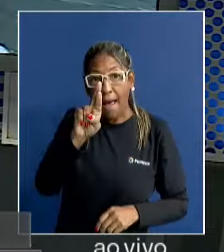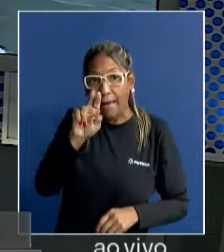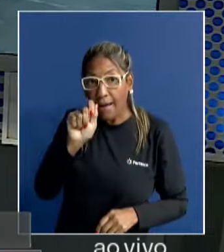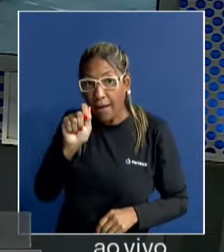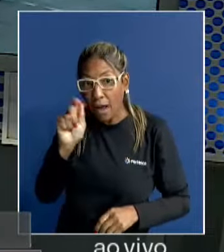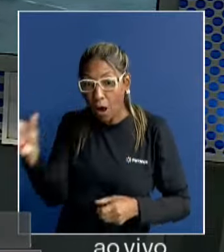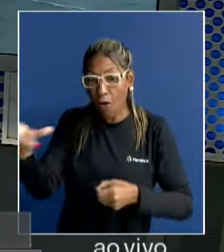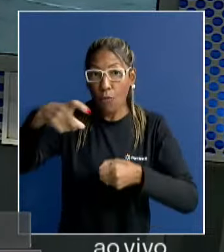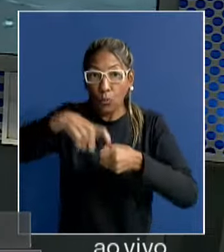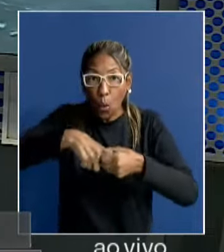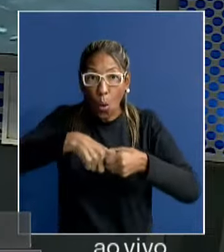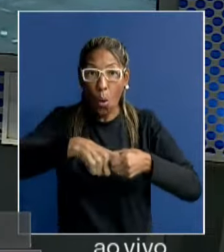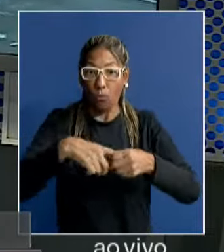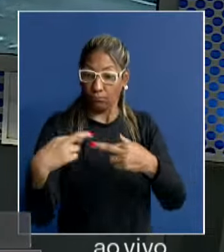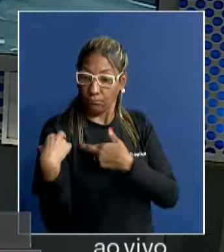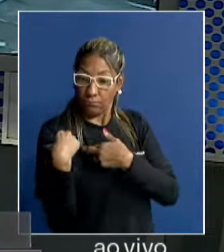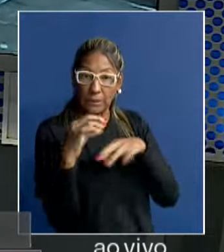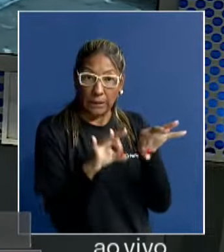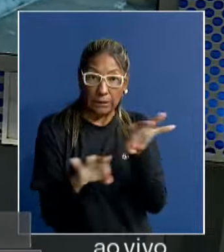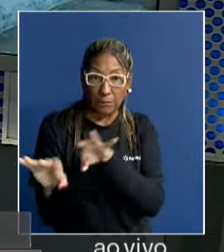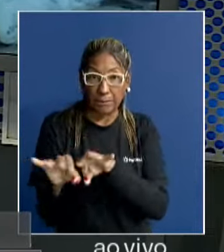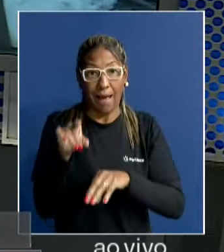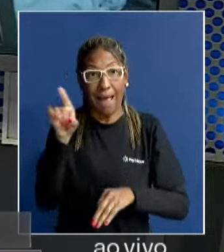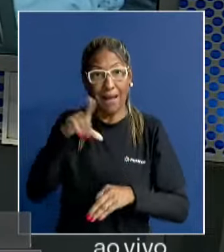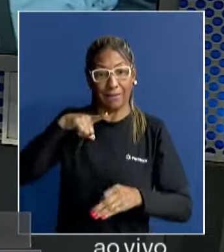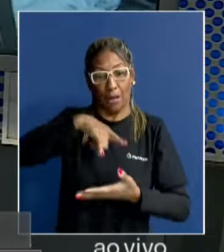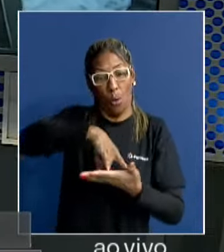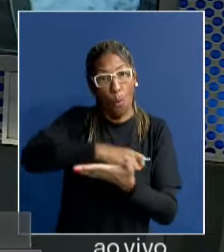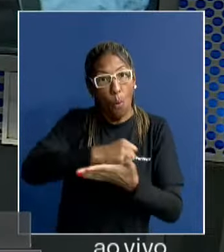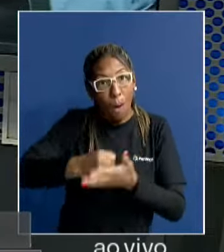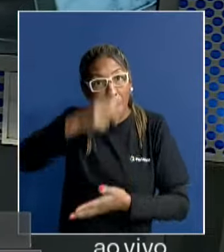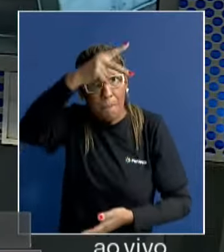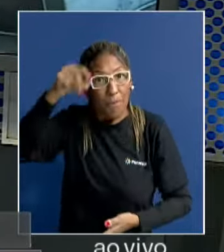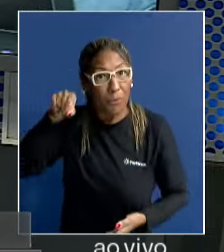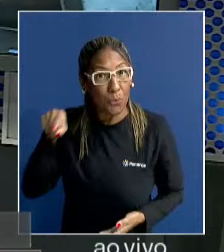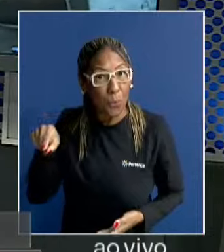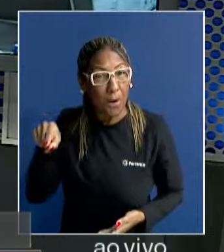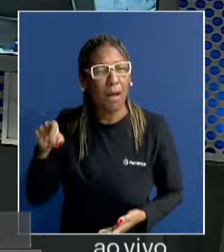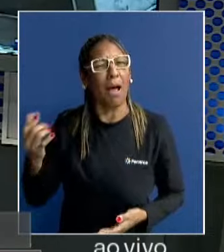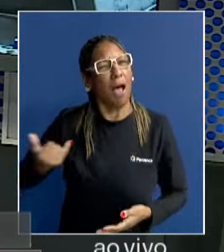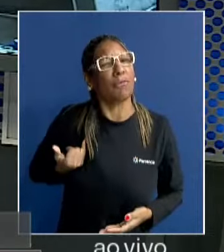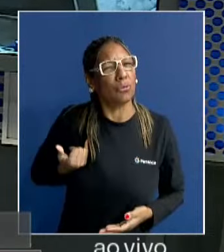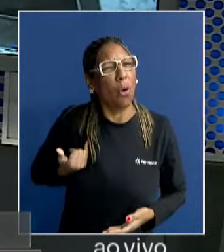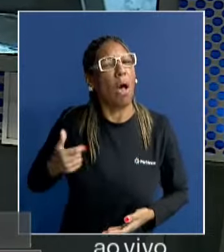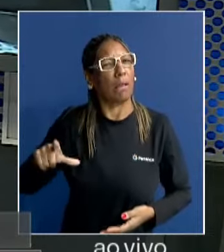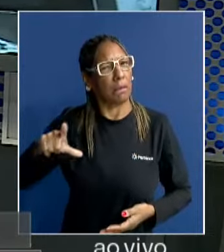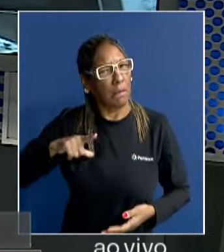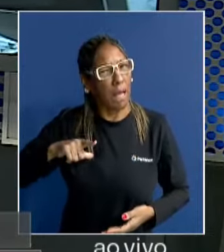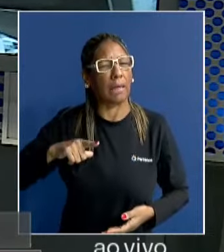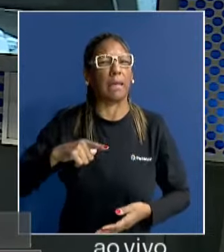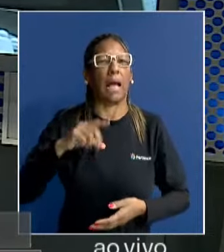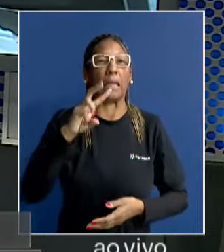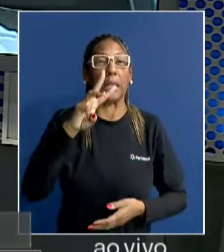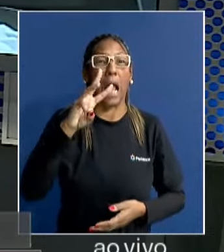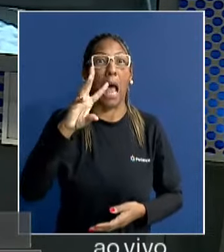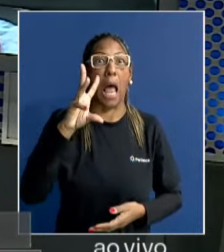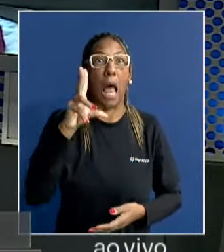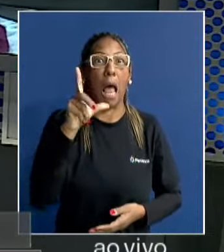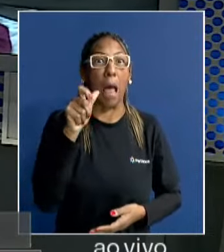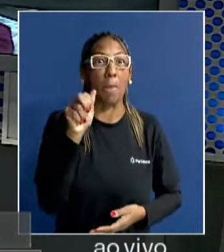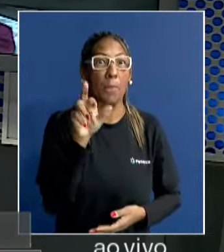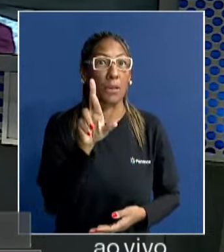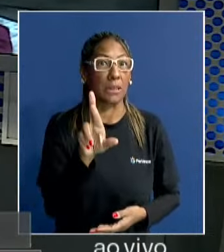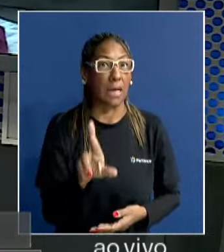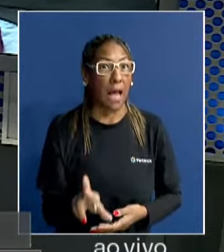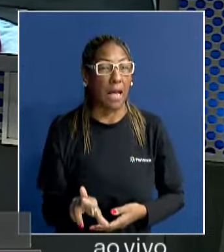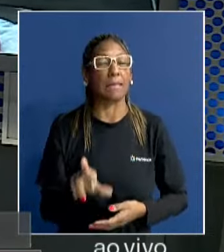que tem o contrato com a prefeitura, eu recebi informação pela produção que teria um contrato aí de 3 milhões. Que a ADRA